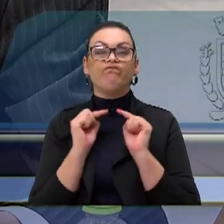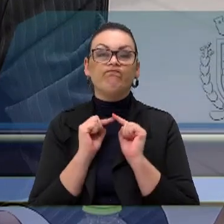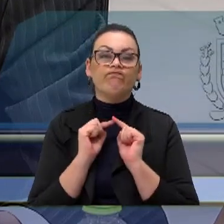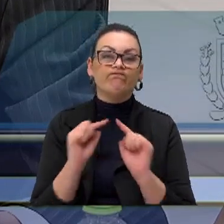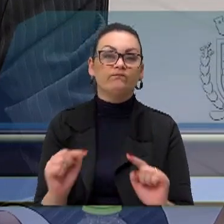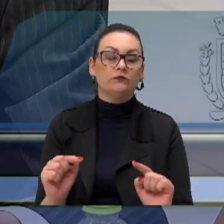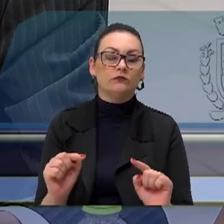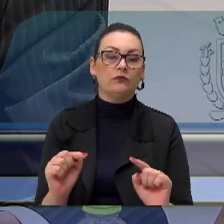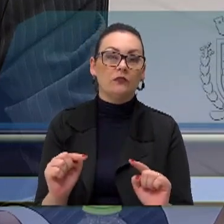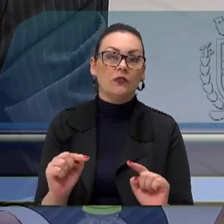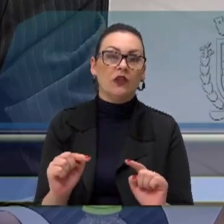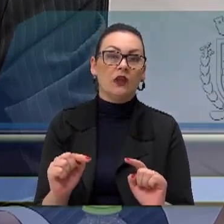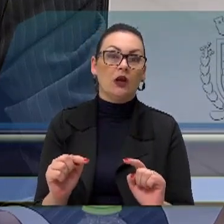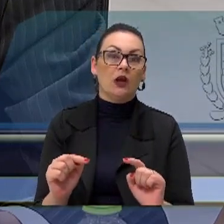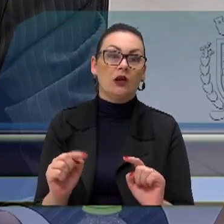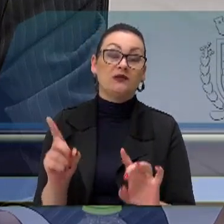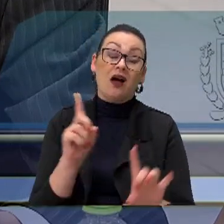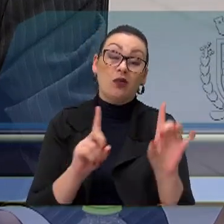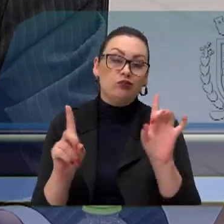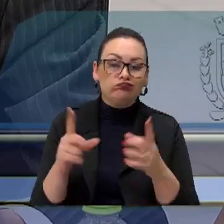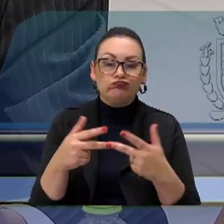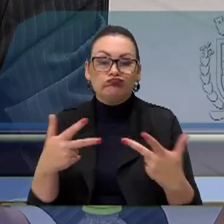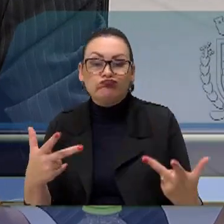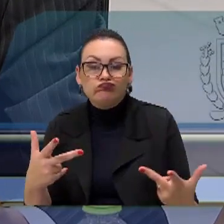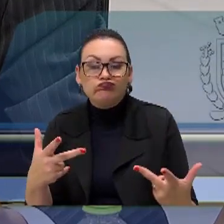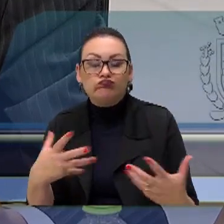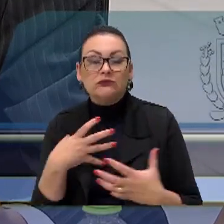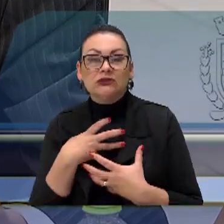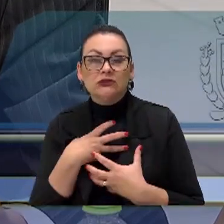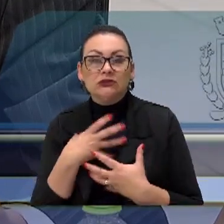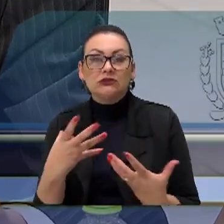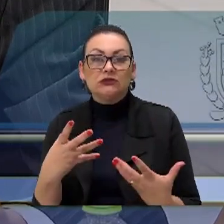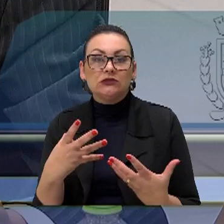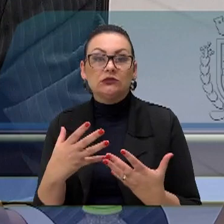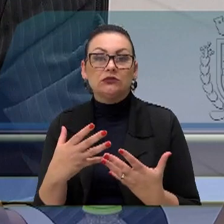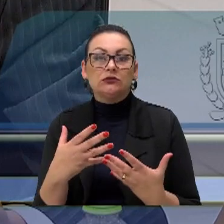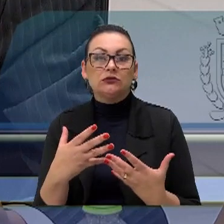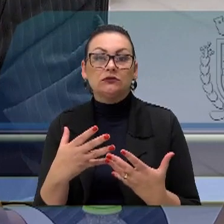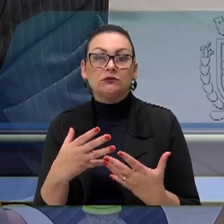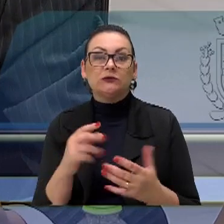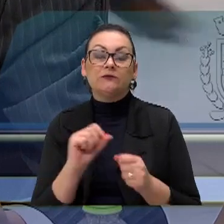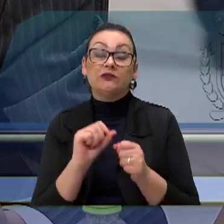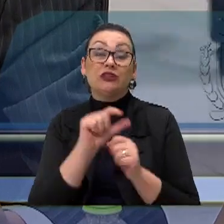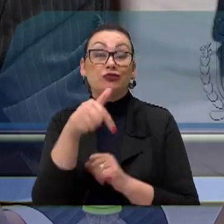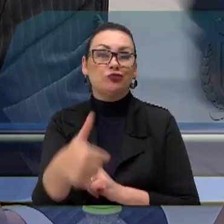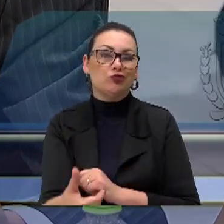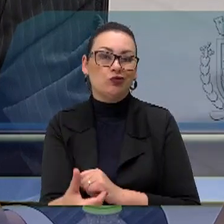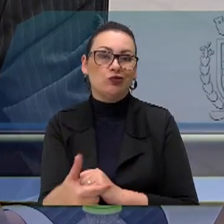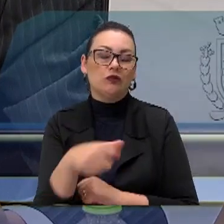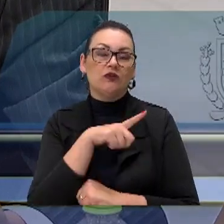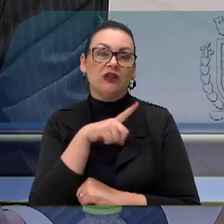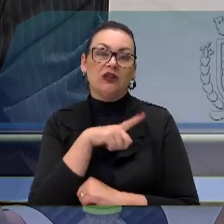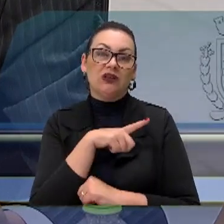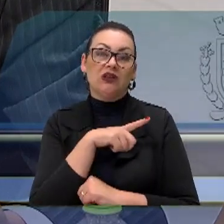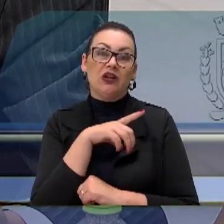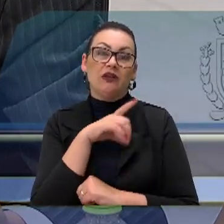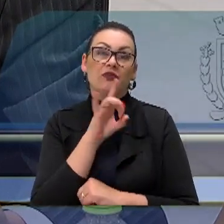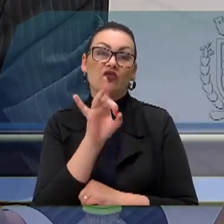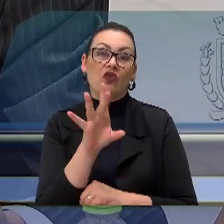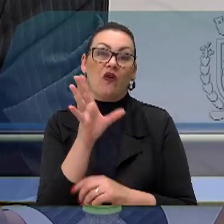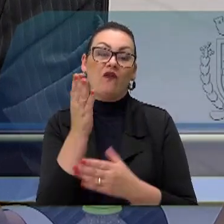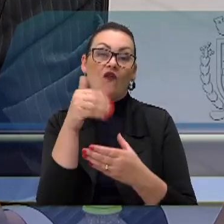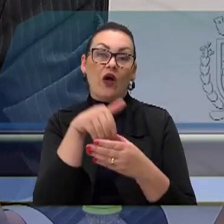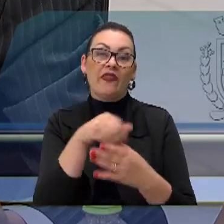mas, tendo em vista algumas situações, nós temos que renumerar isso e nós temos condições de